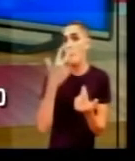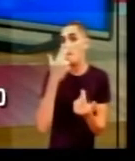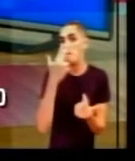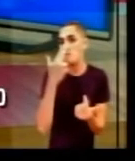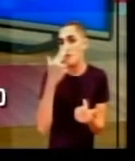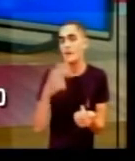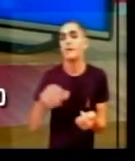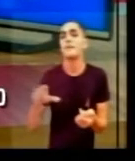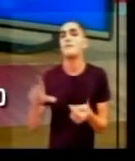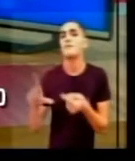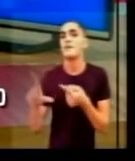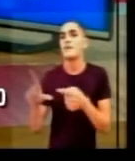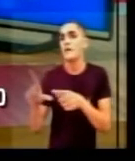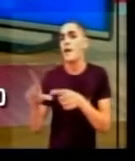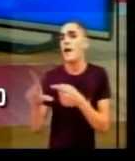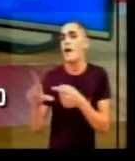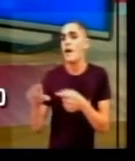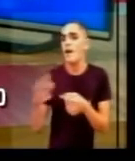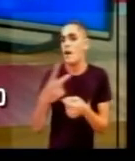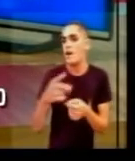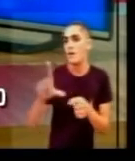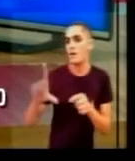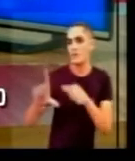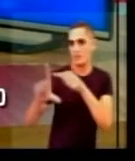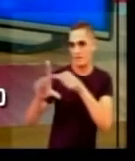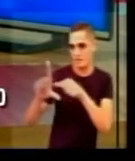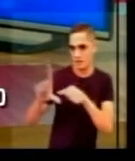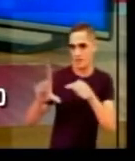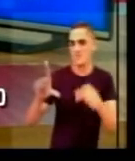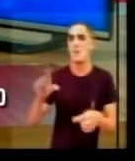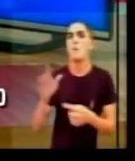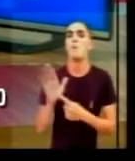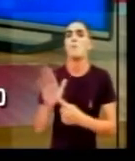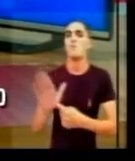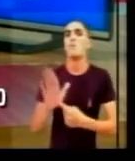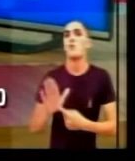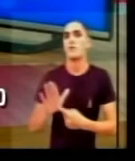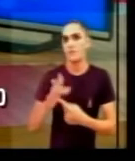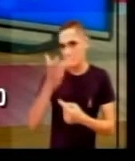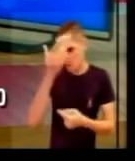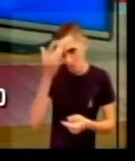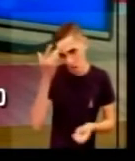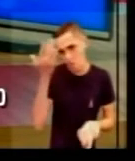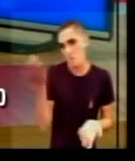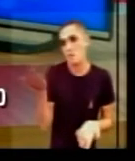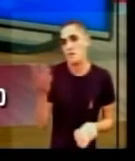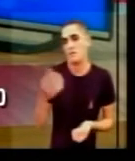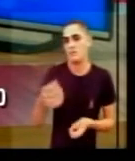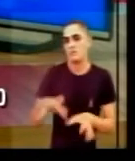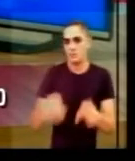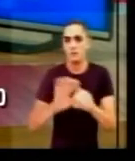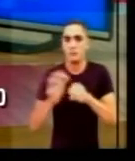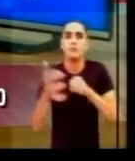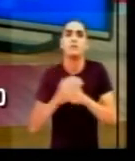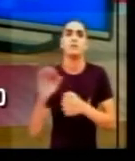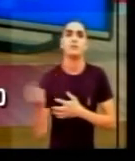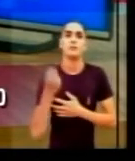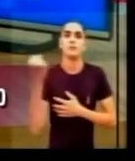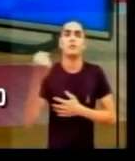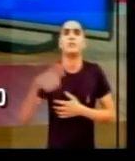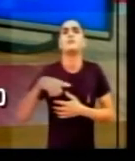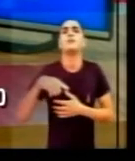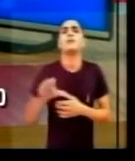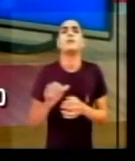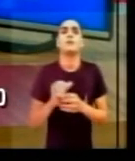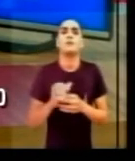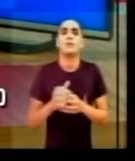casos graves, como nós já comentamos anteriormente, ainda ela tem um leve